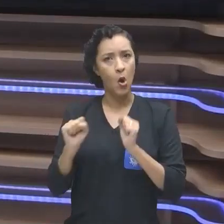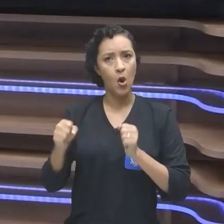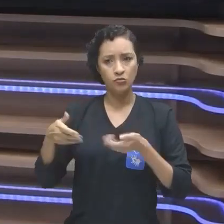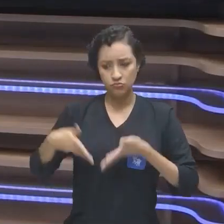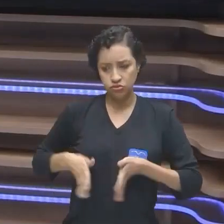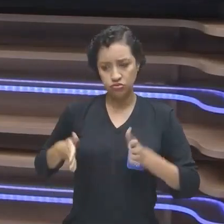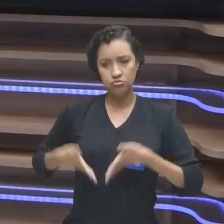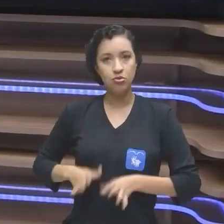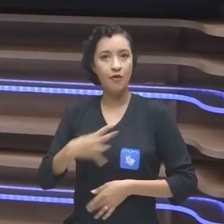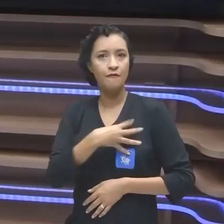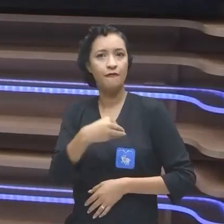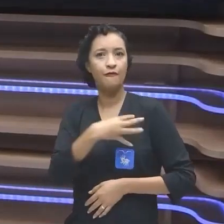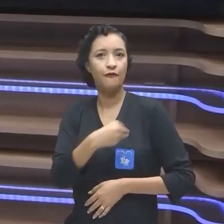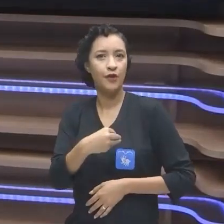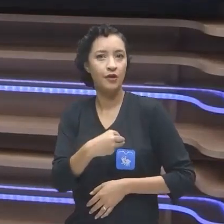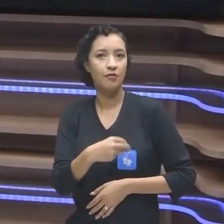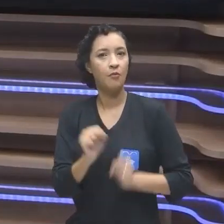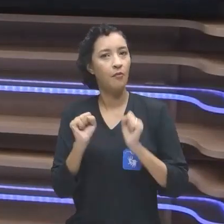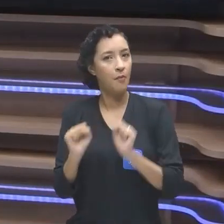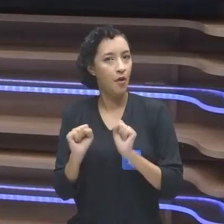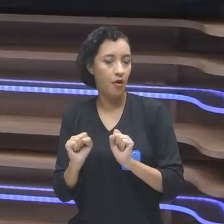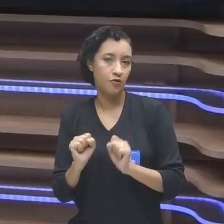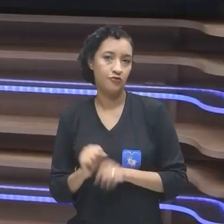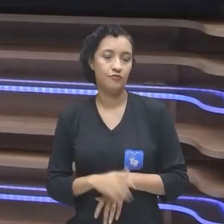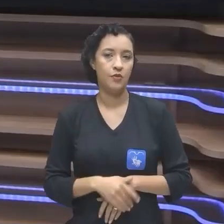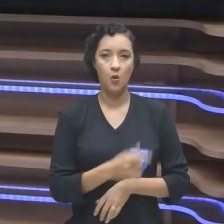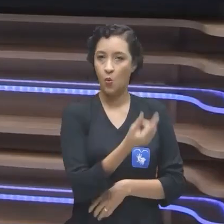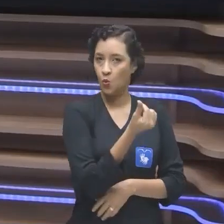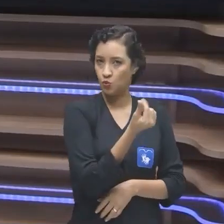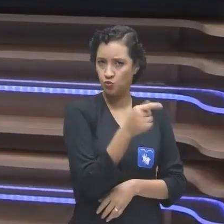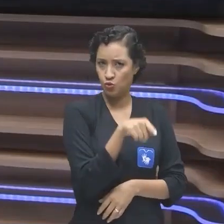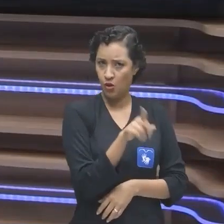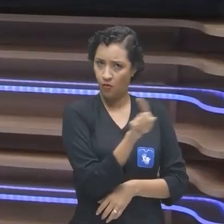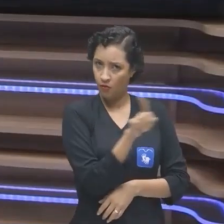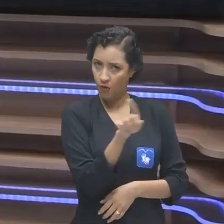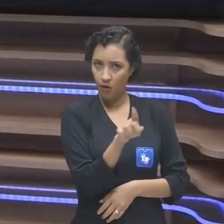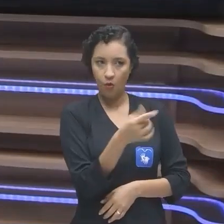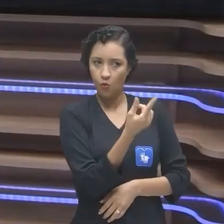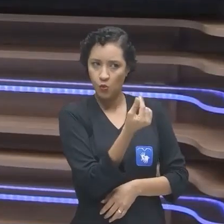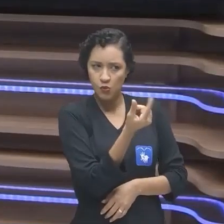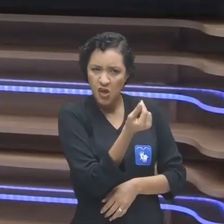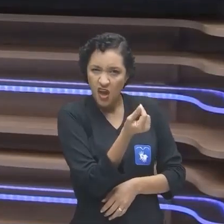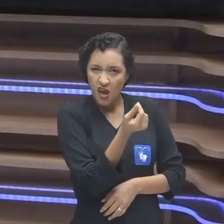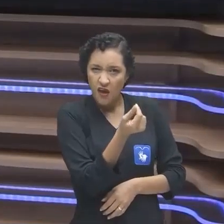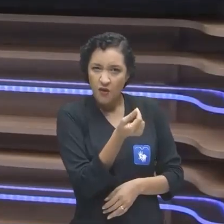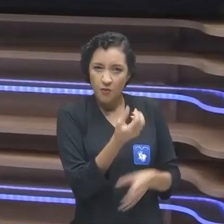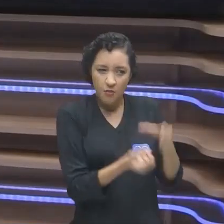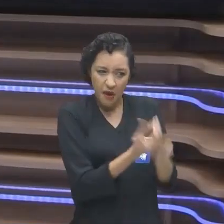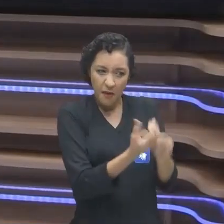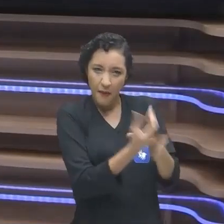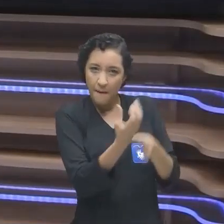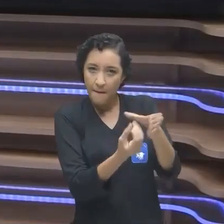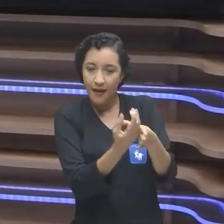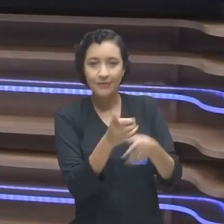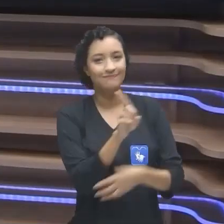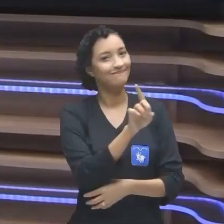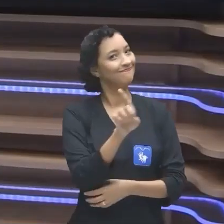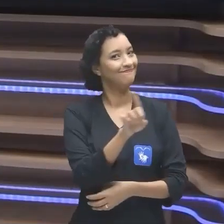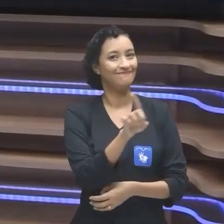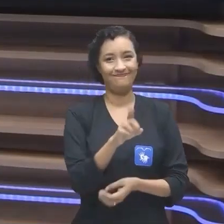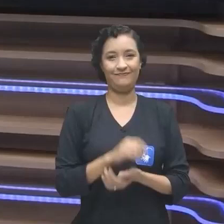forma que eu quiser. Já o dinheiro não, ele não tem como se reproduzir sozinho, mas o dinheiro